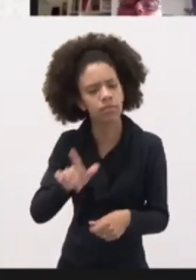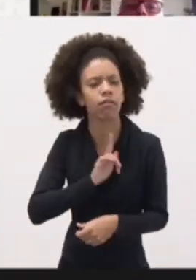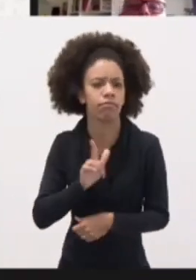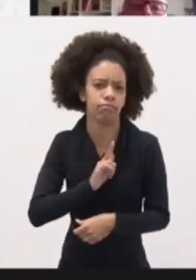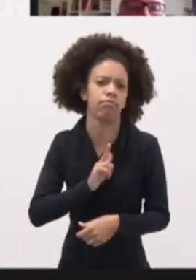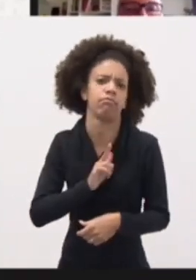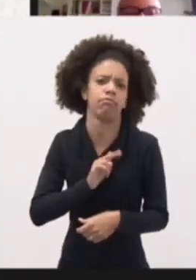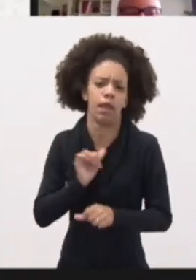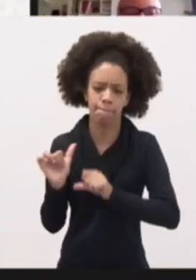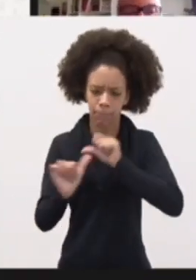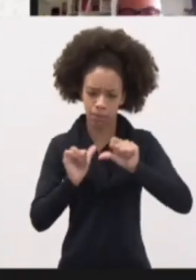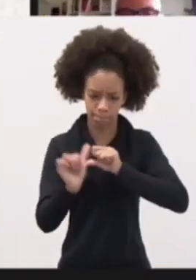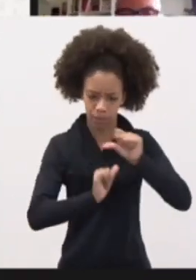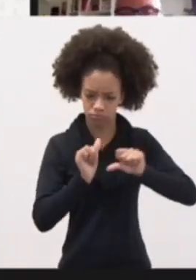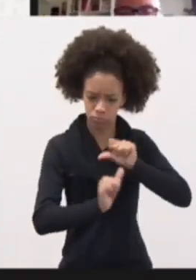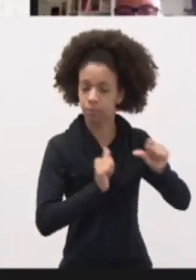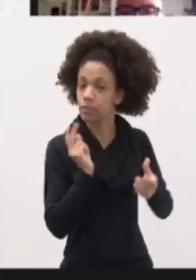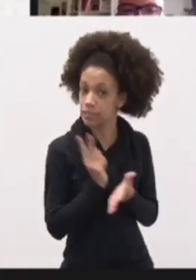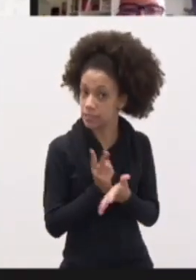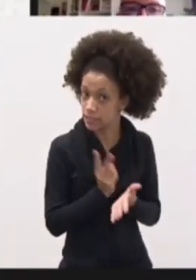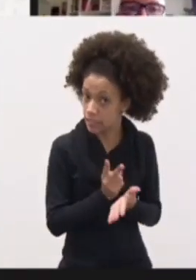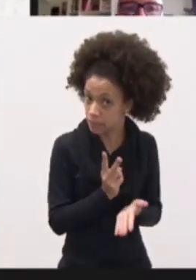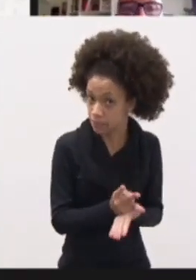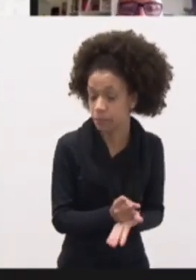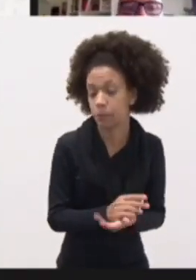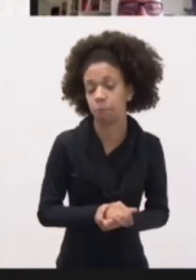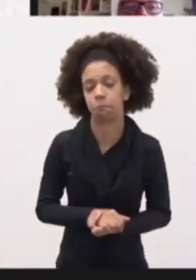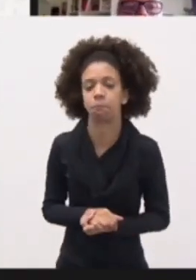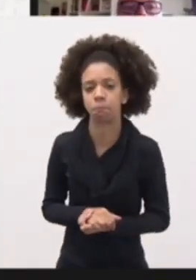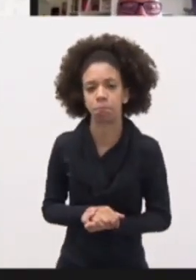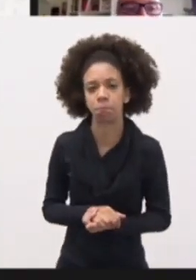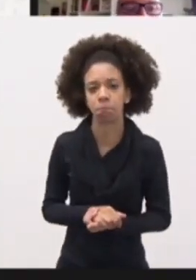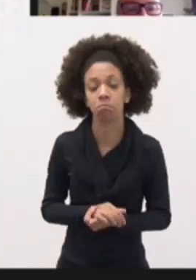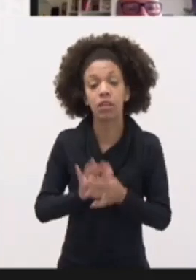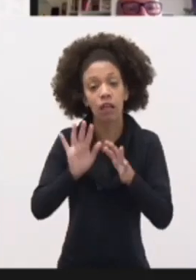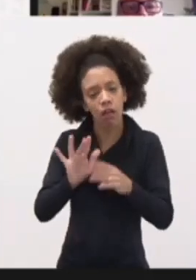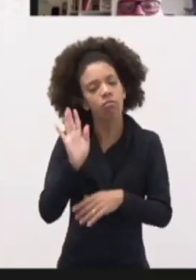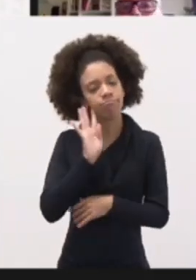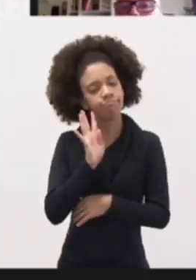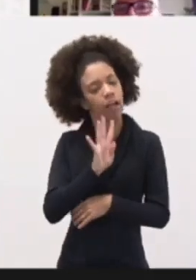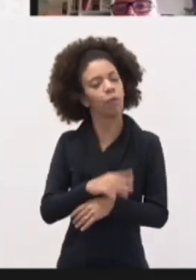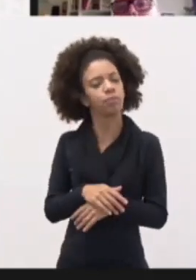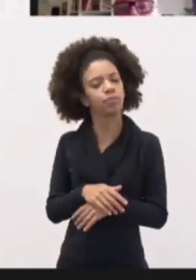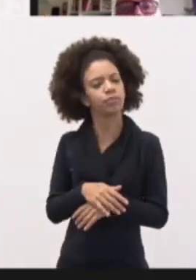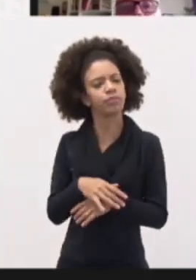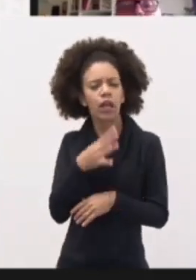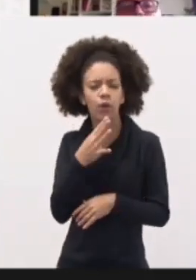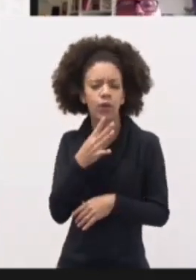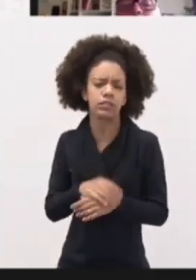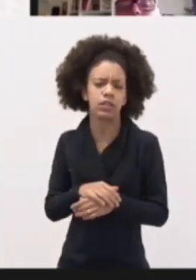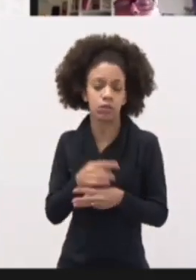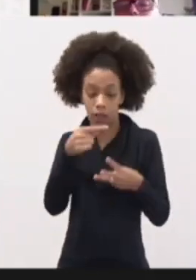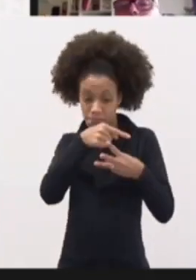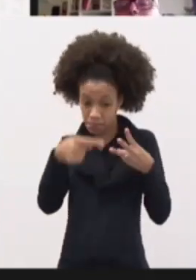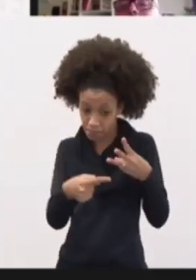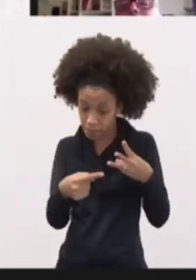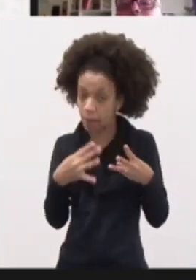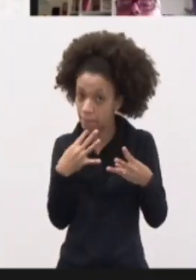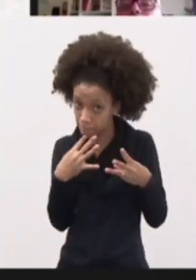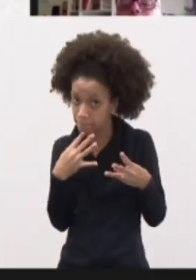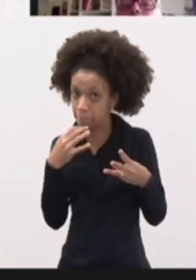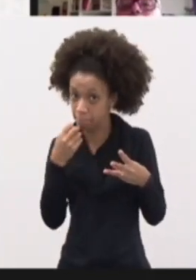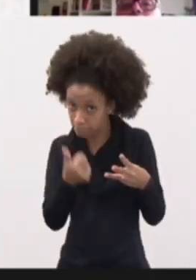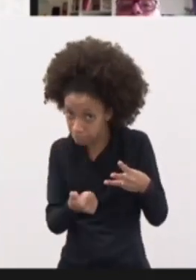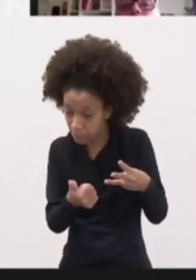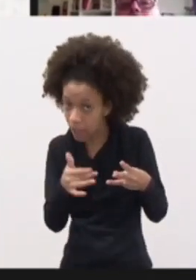em constante desenvolvimento, né? E legal, então conhecemos as 3 áreas e a gente passa a